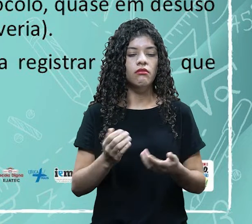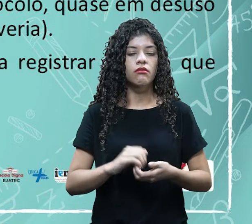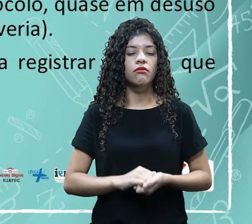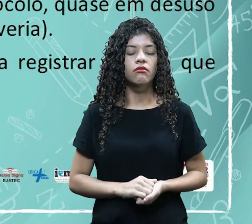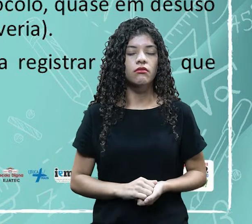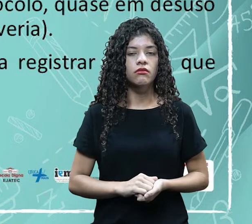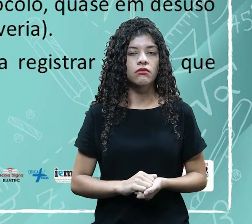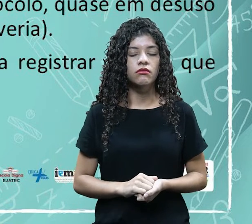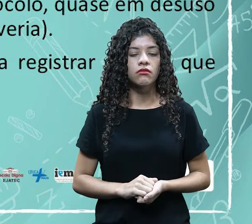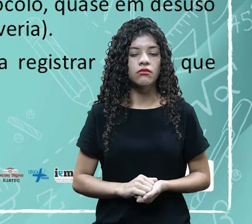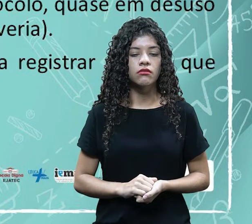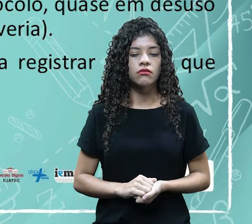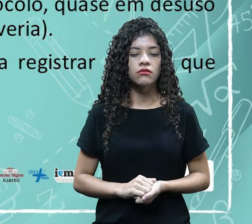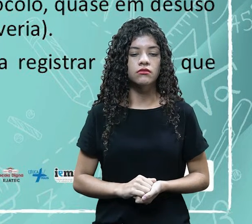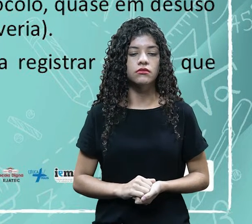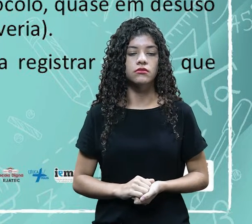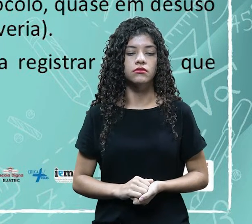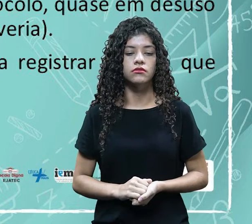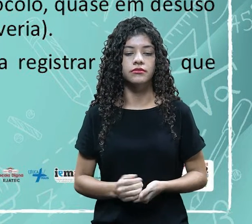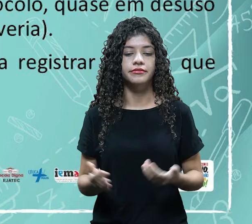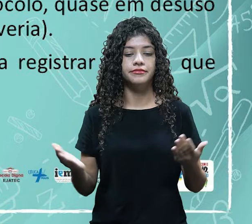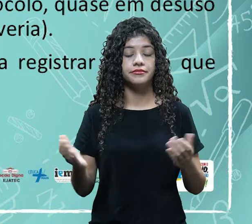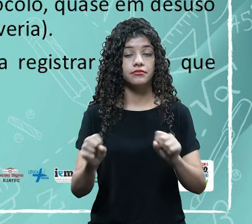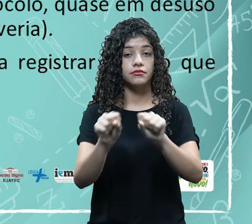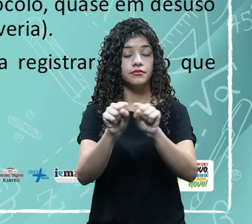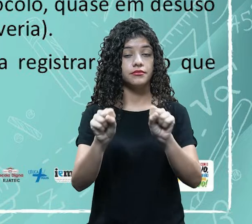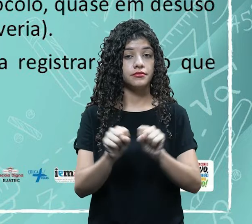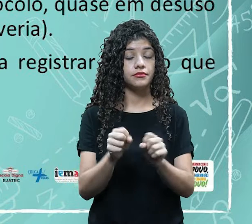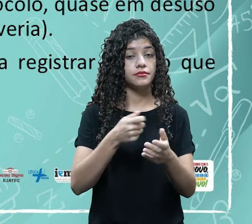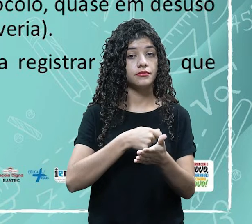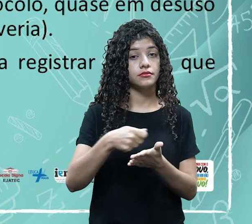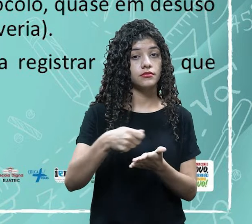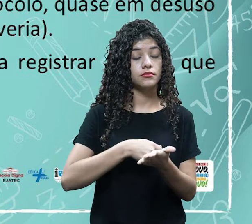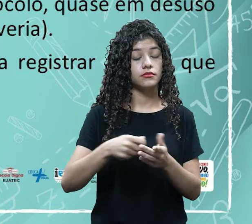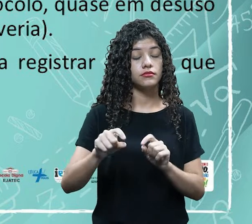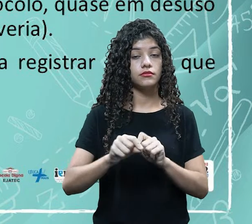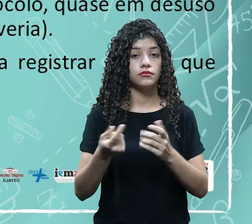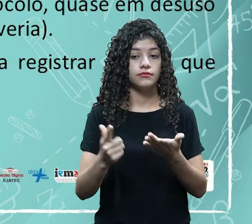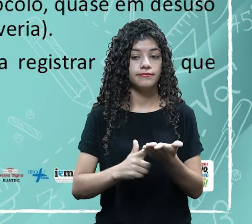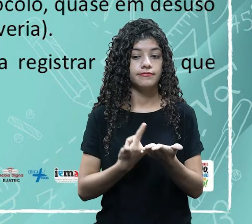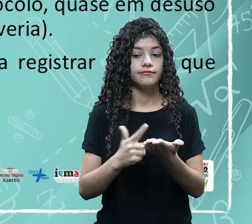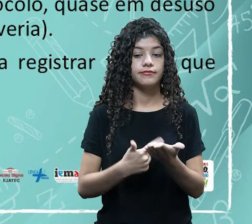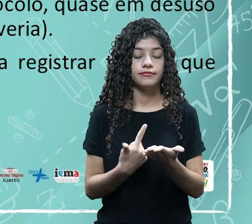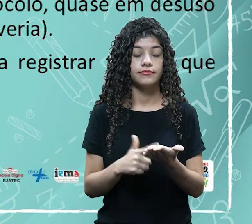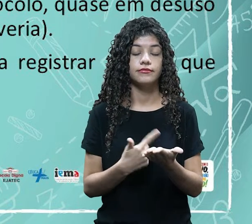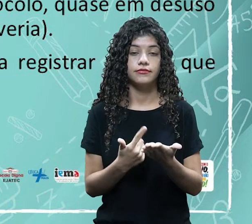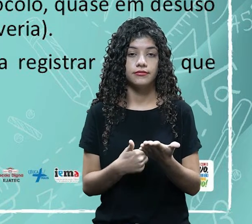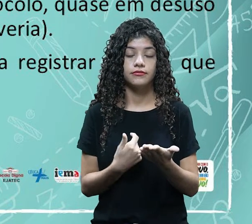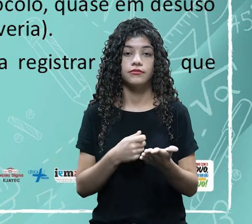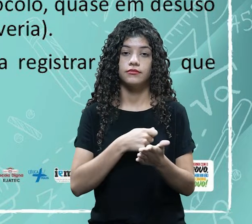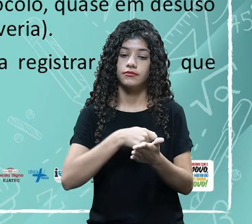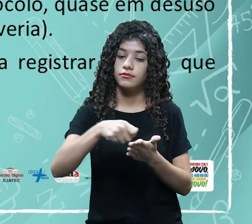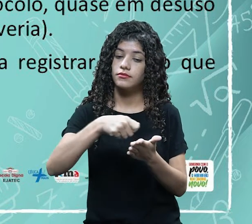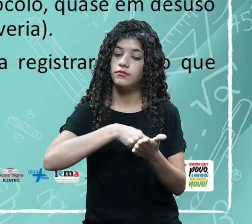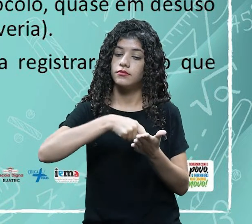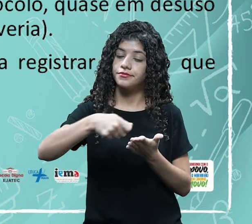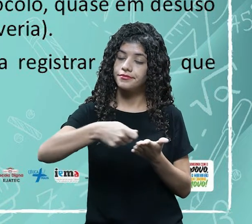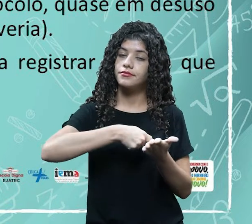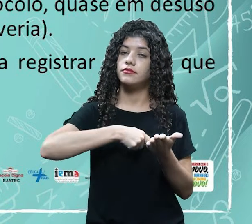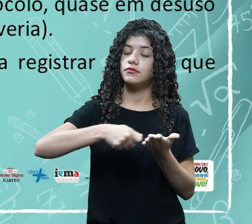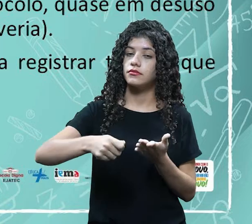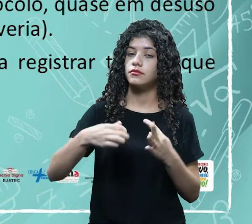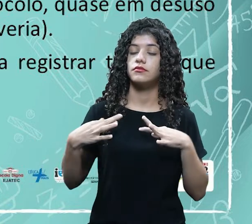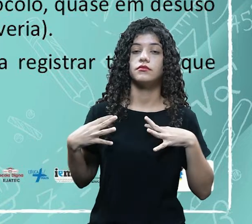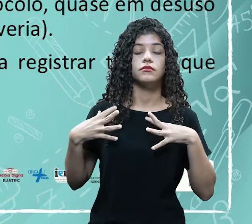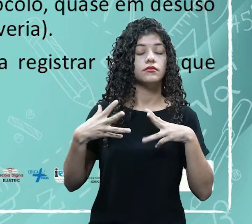ou informatizada. Bom, um sistema manual é aquele famoso caderninho, como eu falei para vocês, é aquele famoso caderninho de